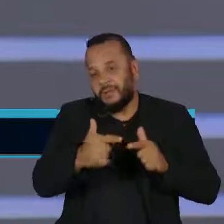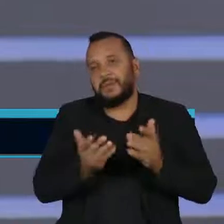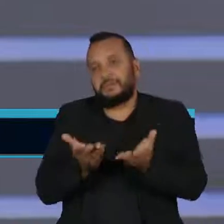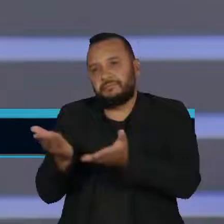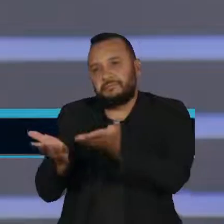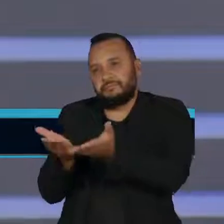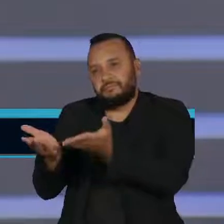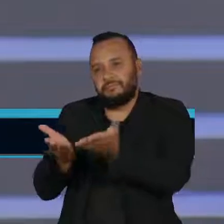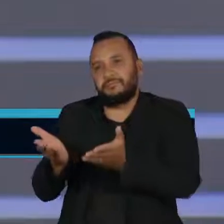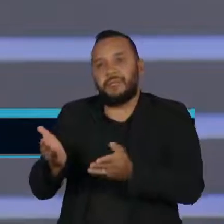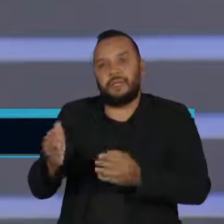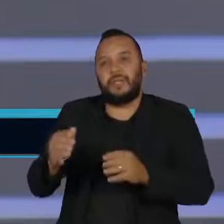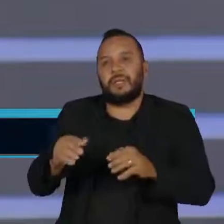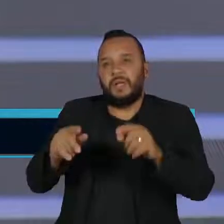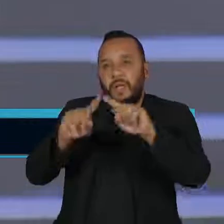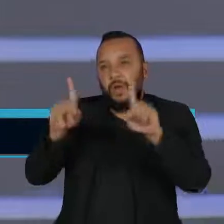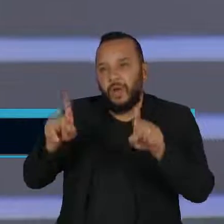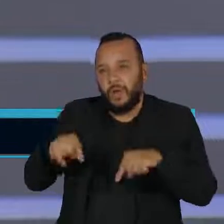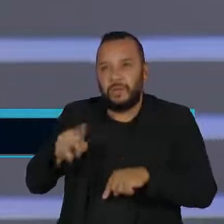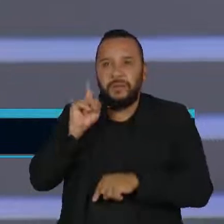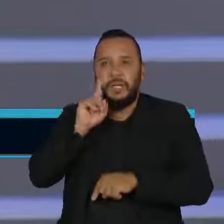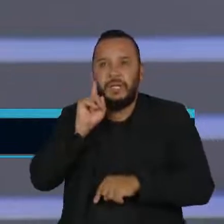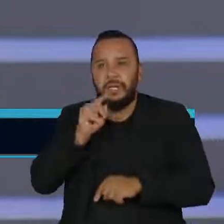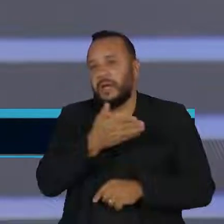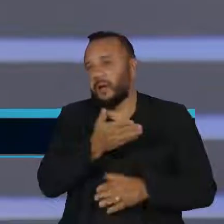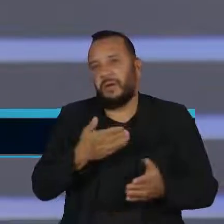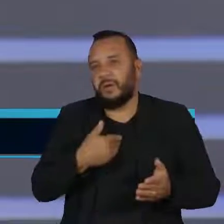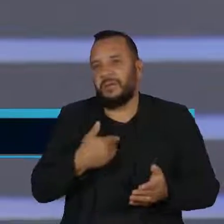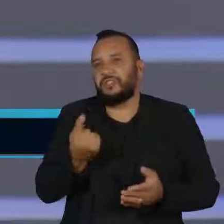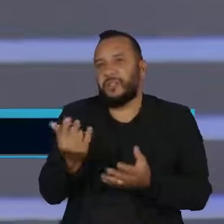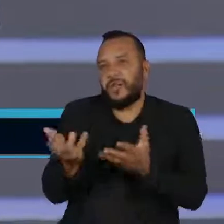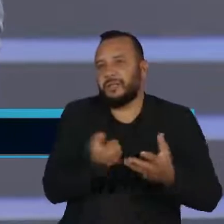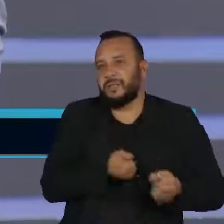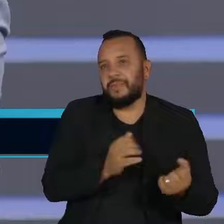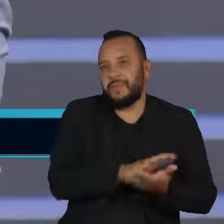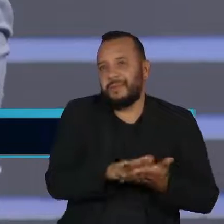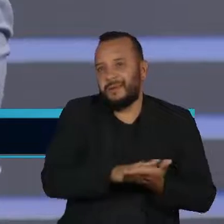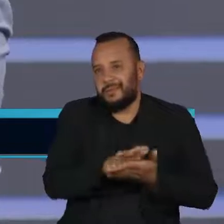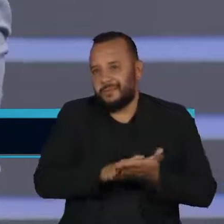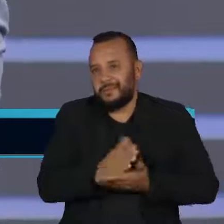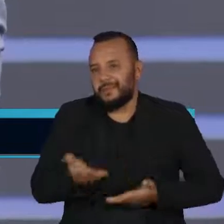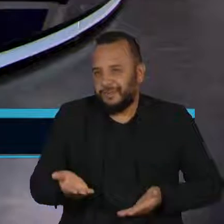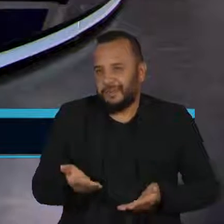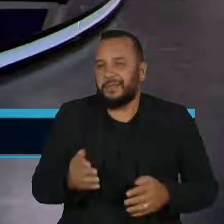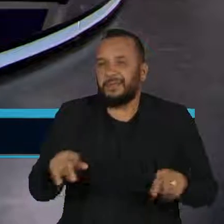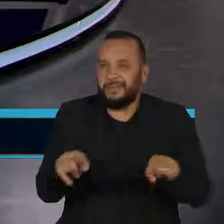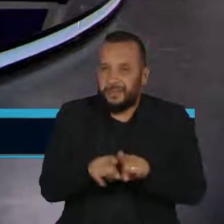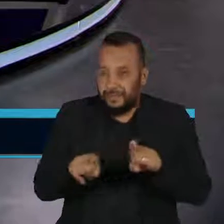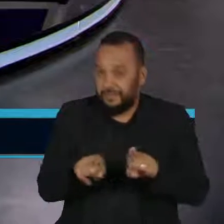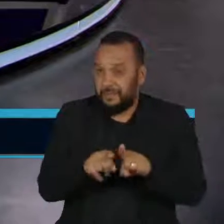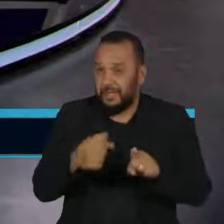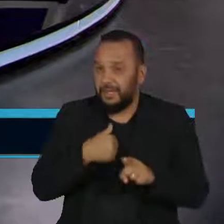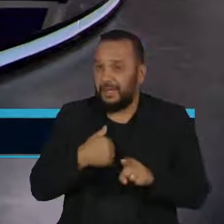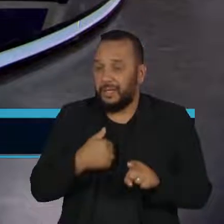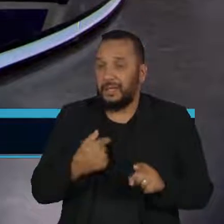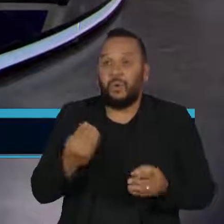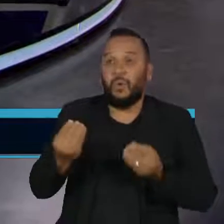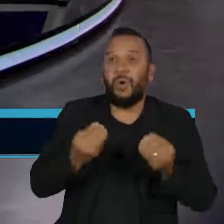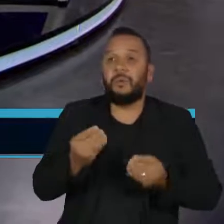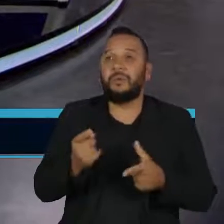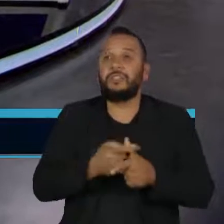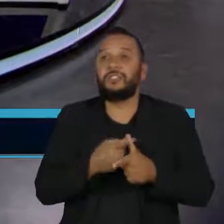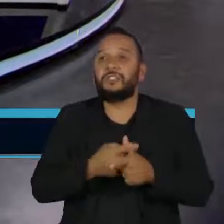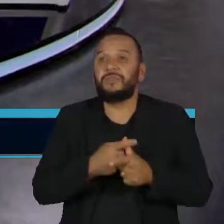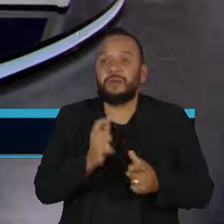lojista, que contava com ele, de repente ficou sem receber, de repente deixou de ter com o que pagar as suas dívidas e teve que